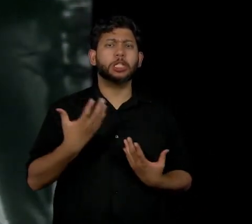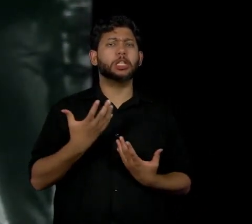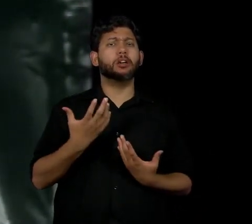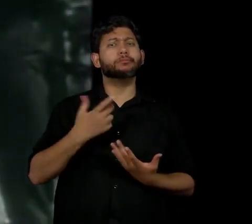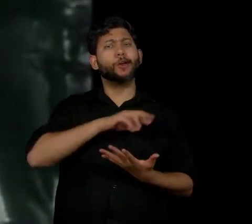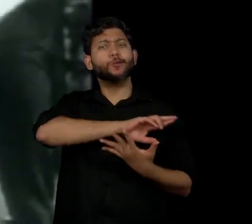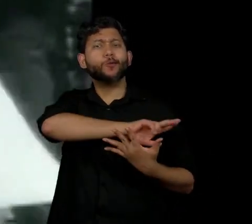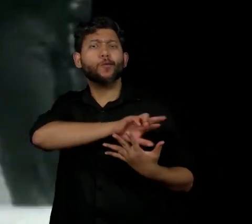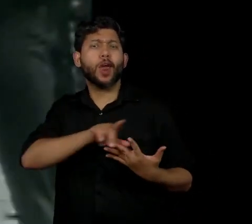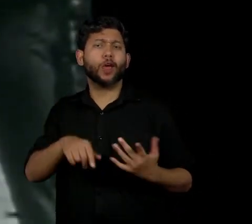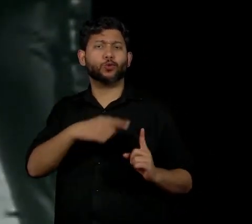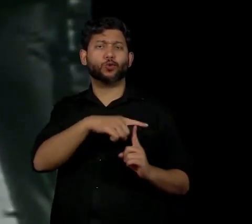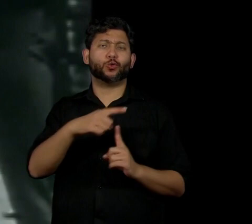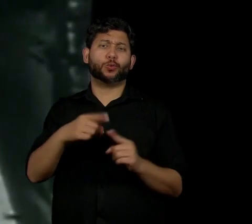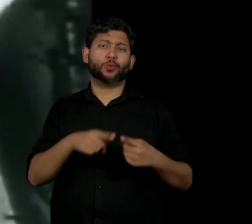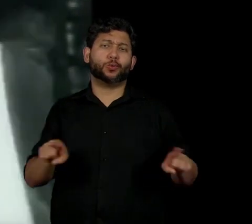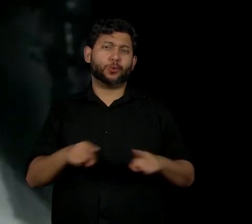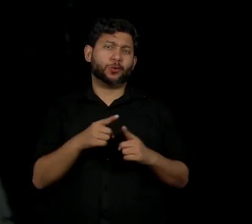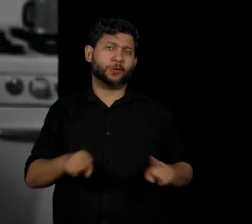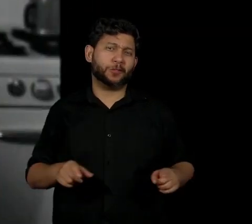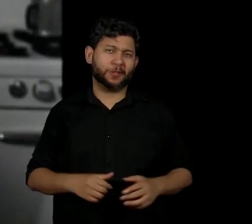gêneros musicais.